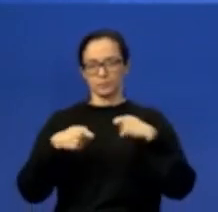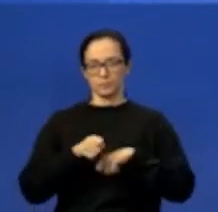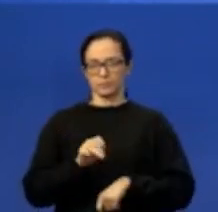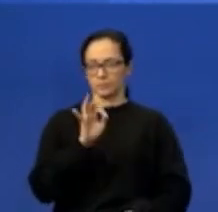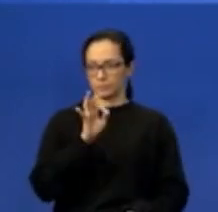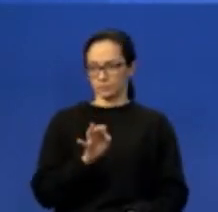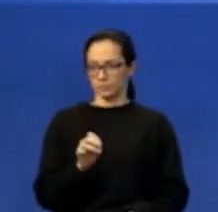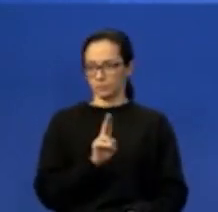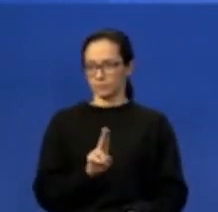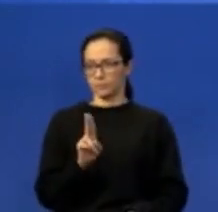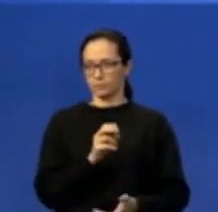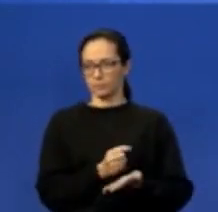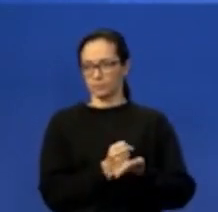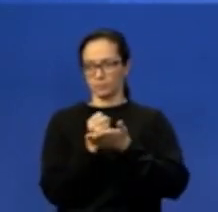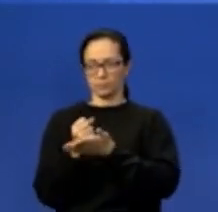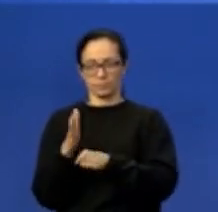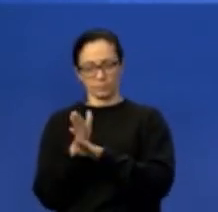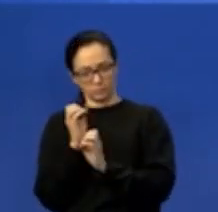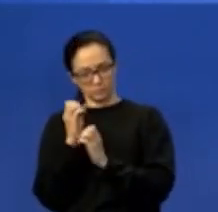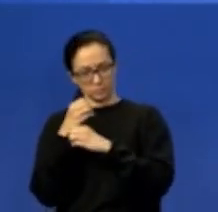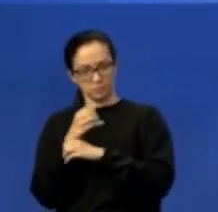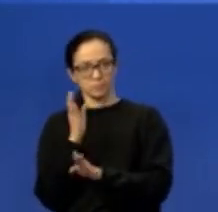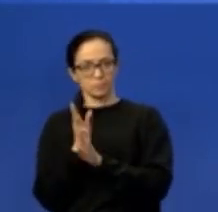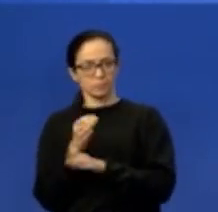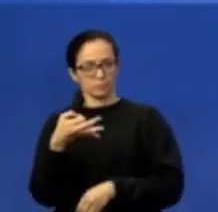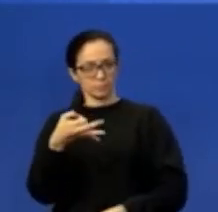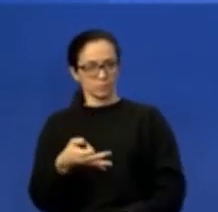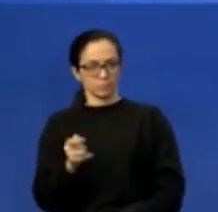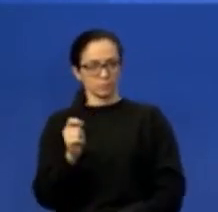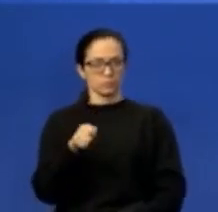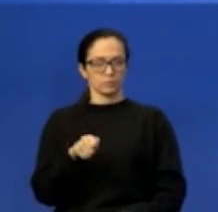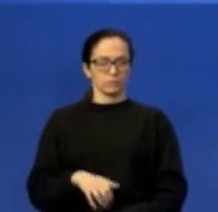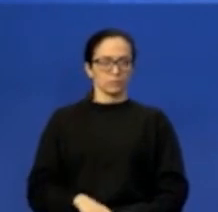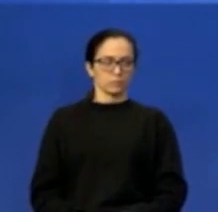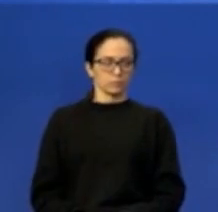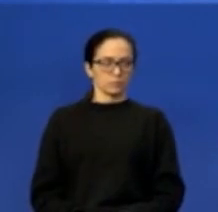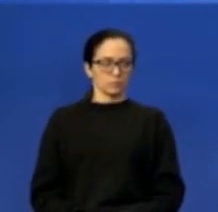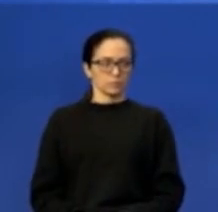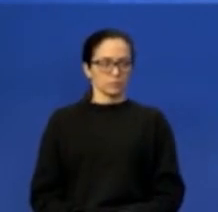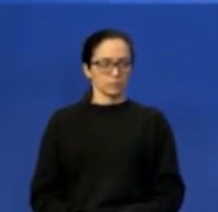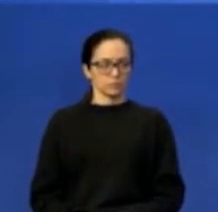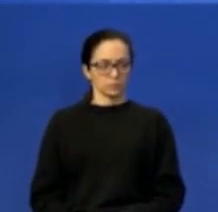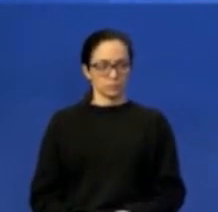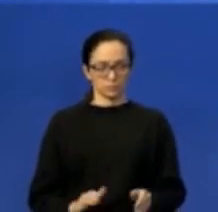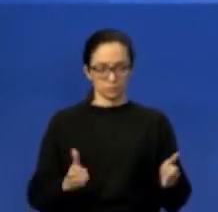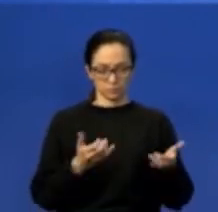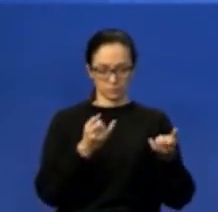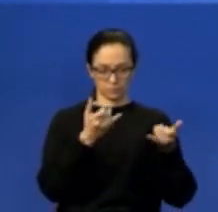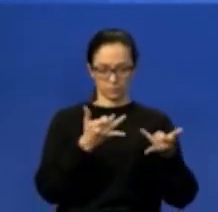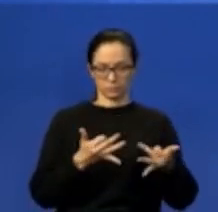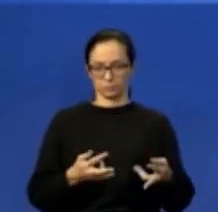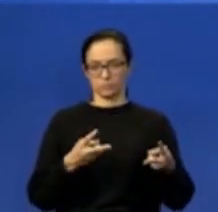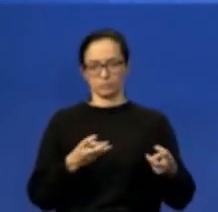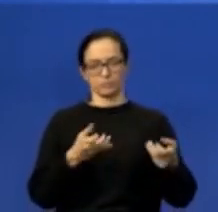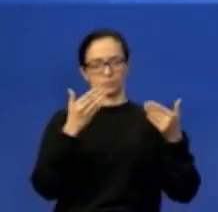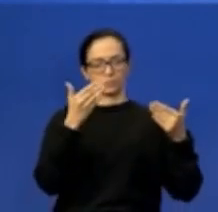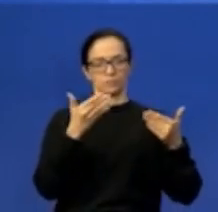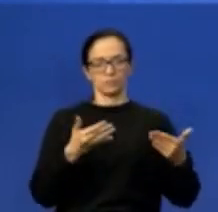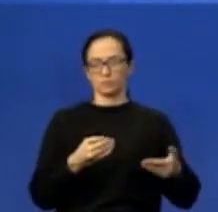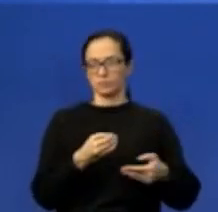o momento de levar ao laboratório. Agora a gente vai falar um pouquinho sobre a fase pós-analítica, que